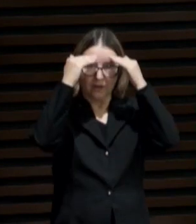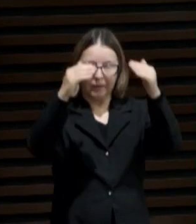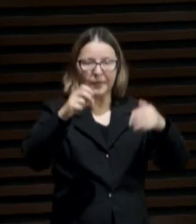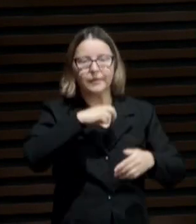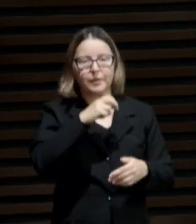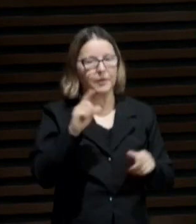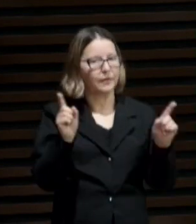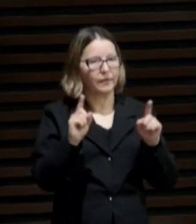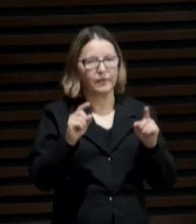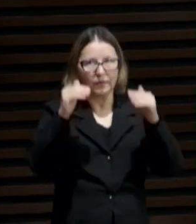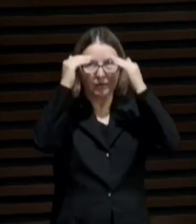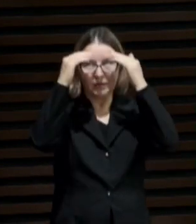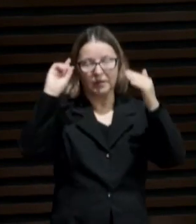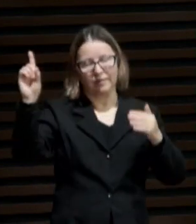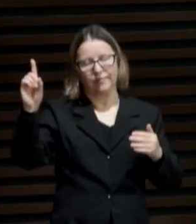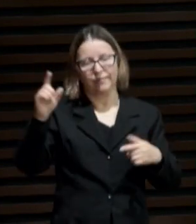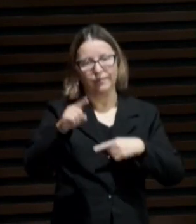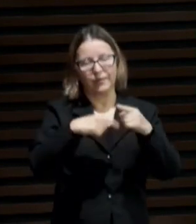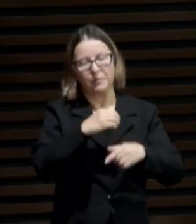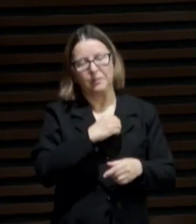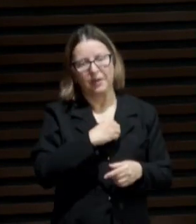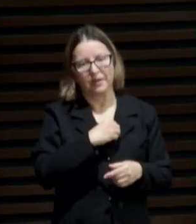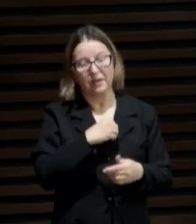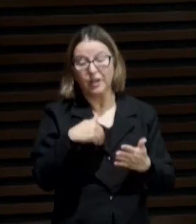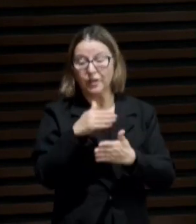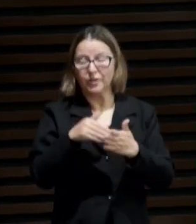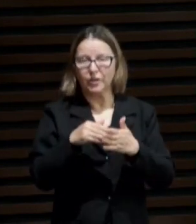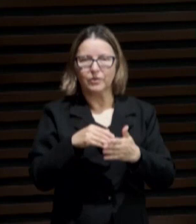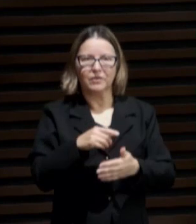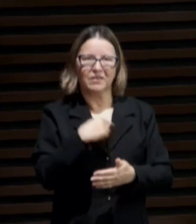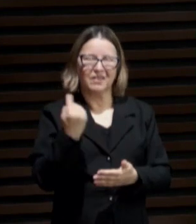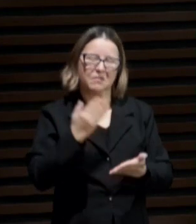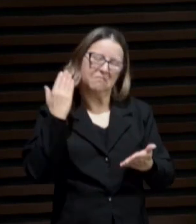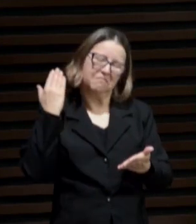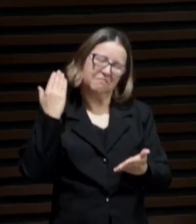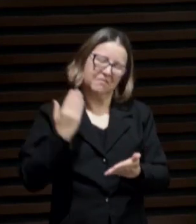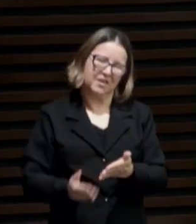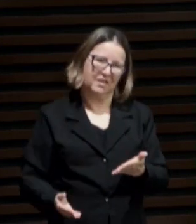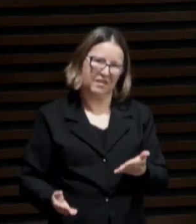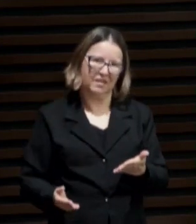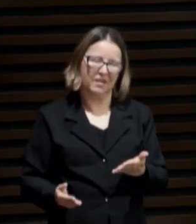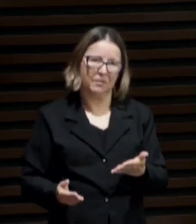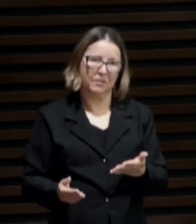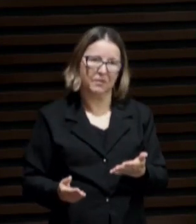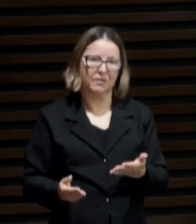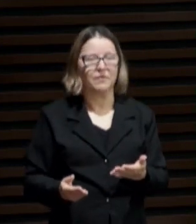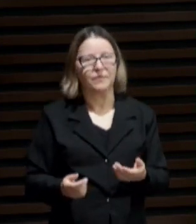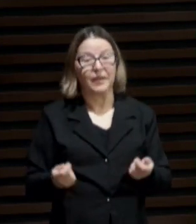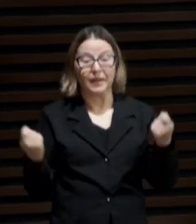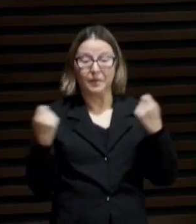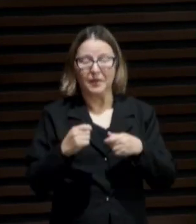da queda, todos nós perdemos a capacidade de usar nossas línguas